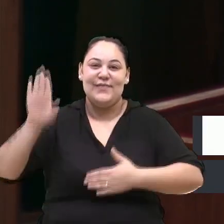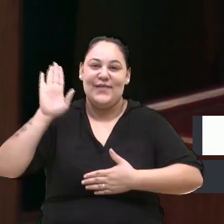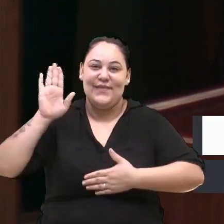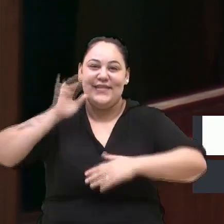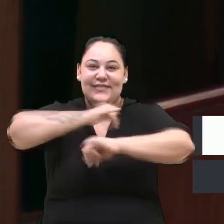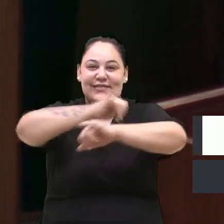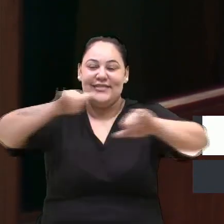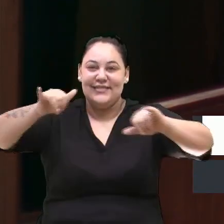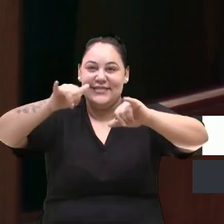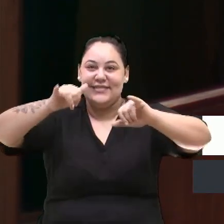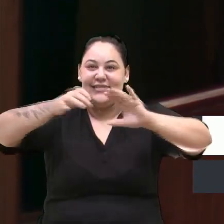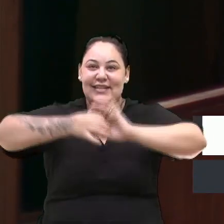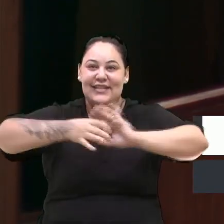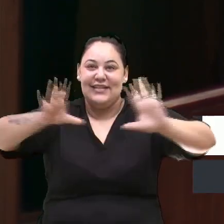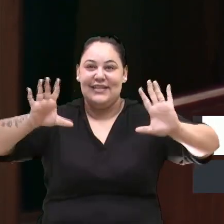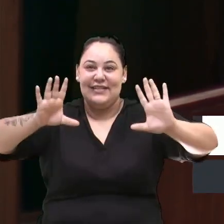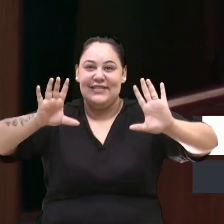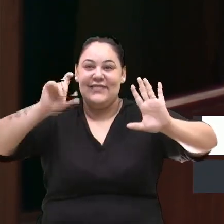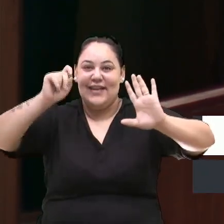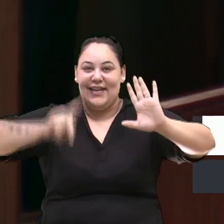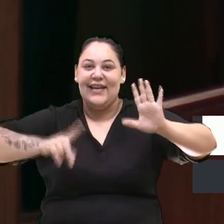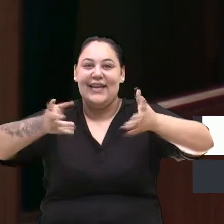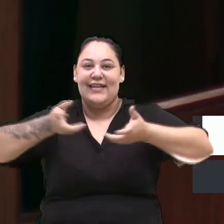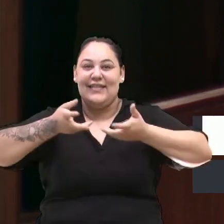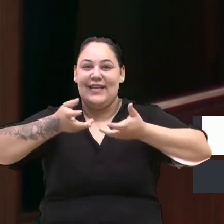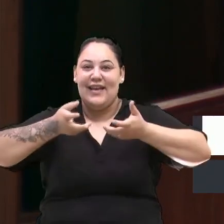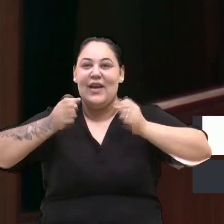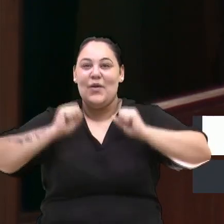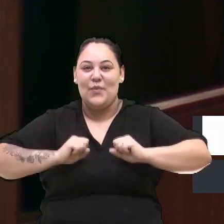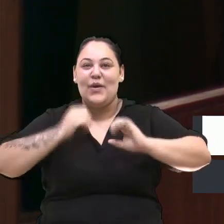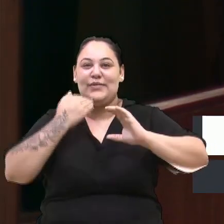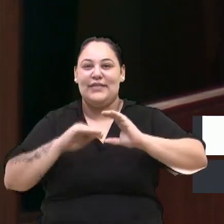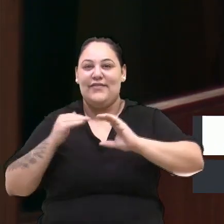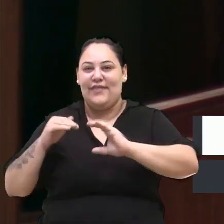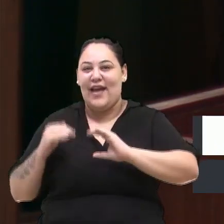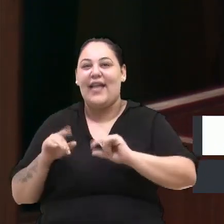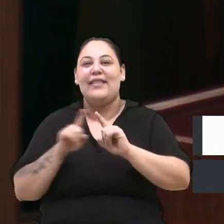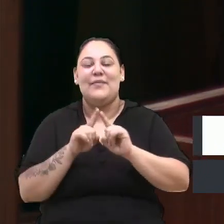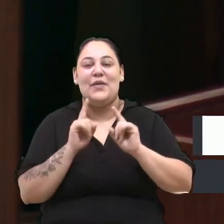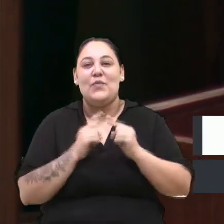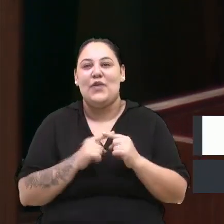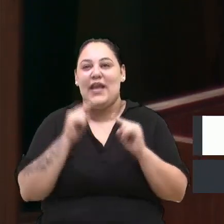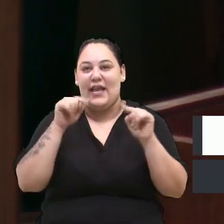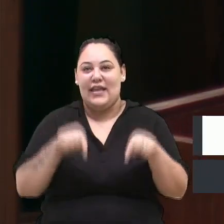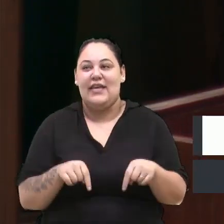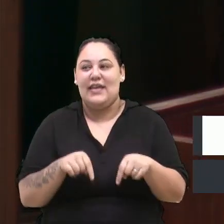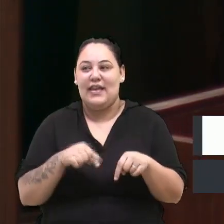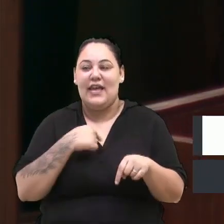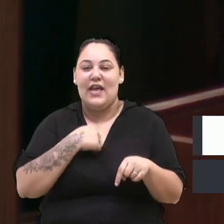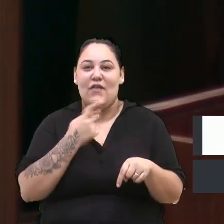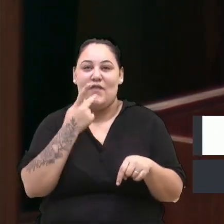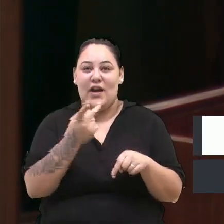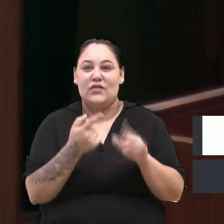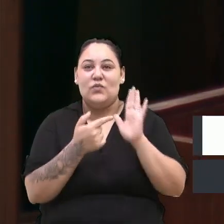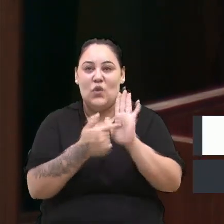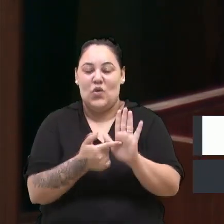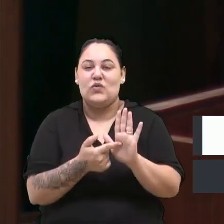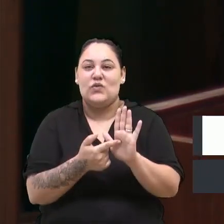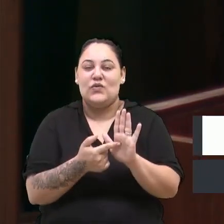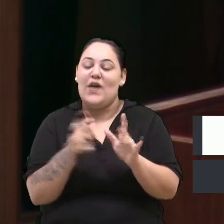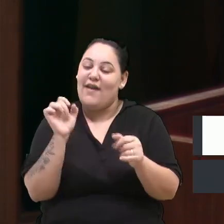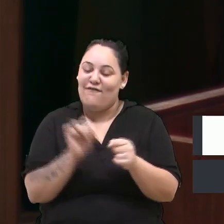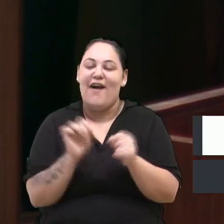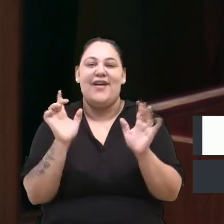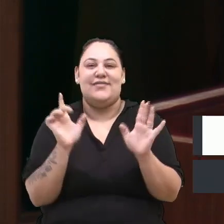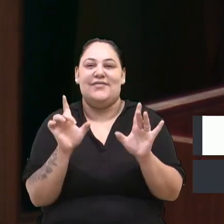está à disposição para quem quiser, eu posso enviar. Porque aqui a gente fala, mostra e cumpre. A